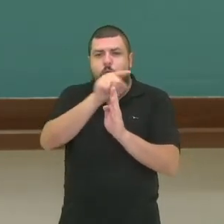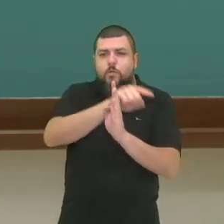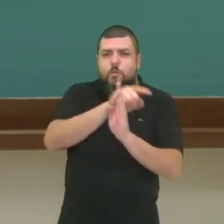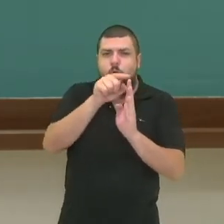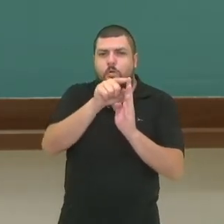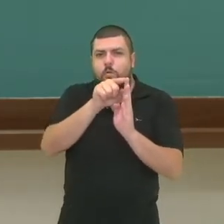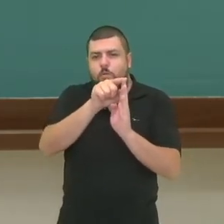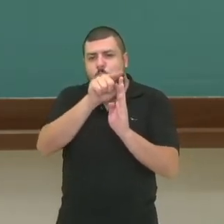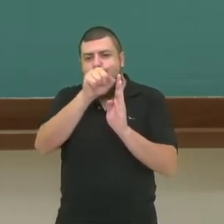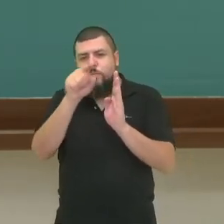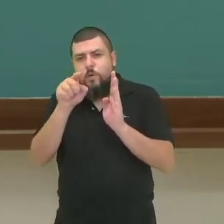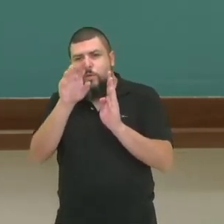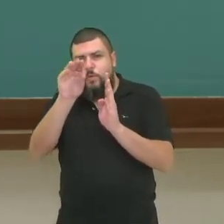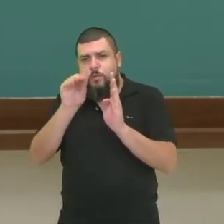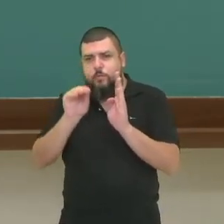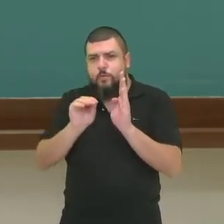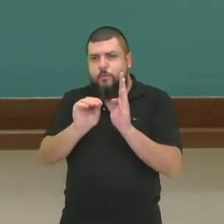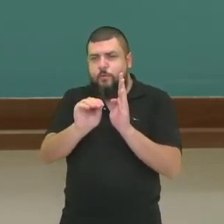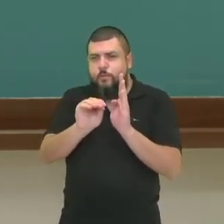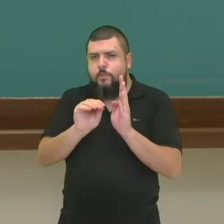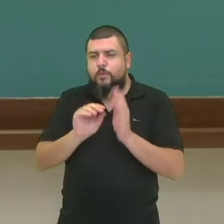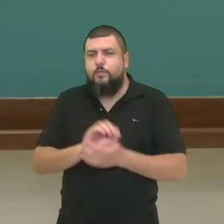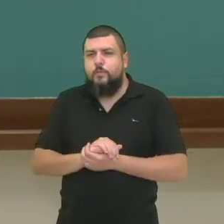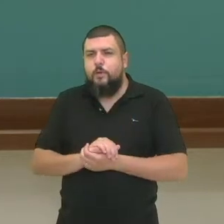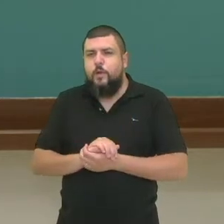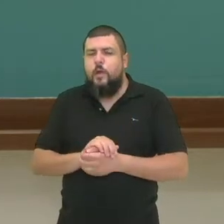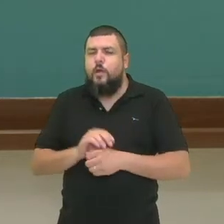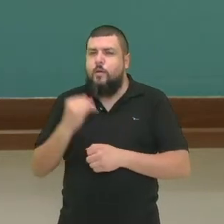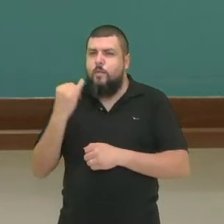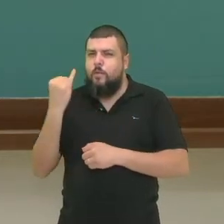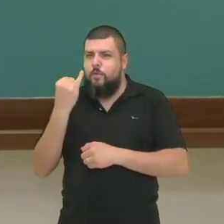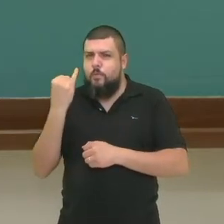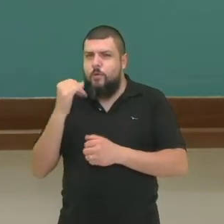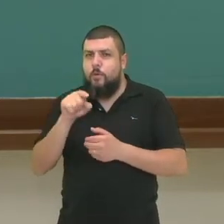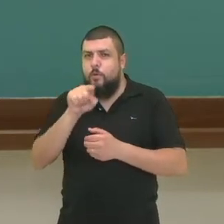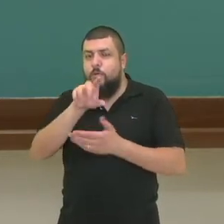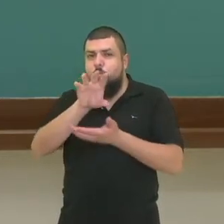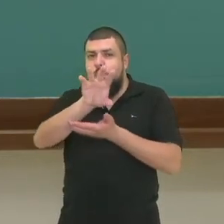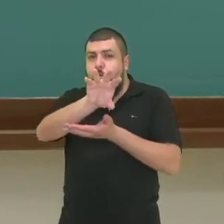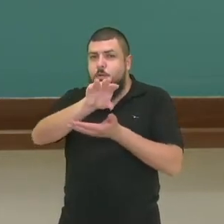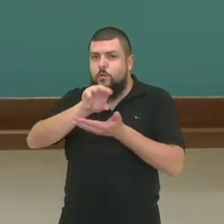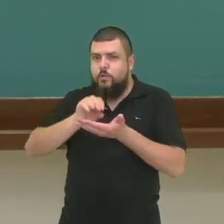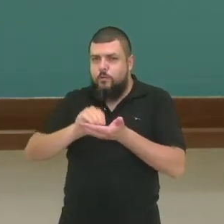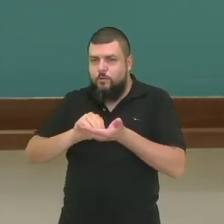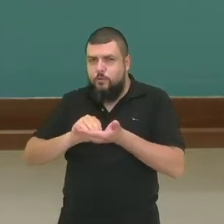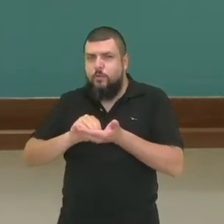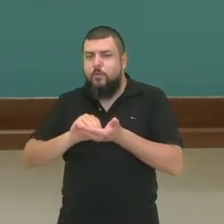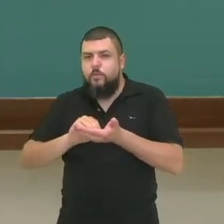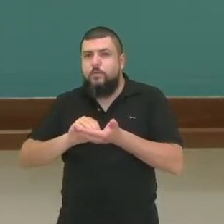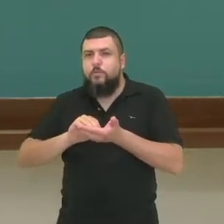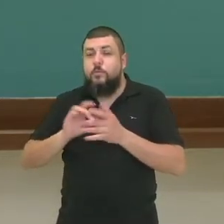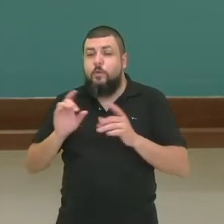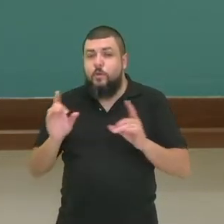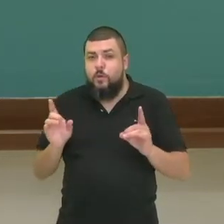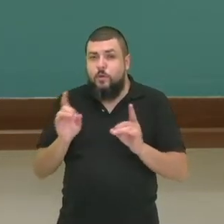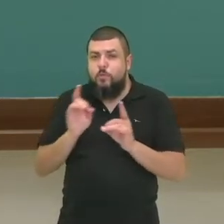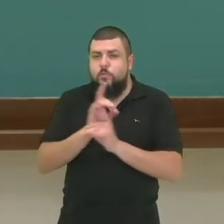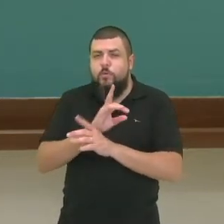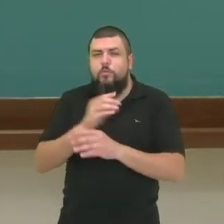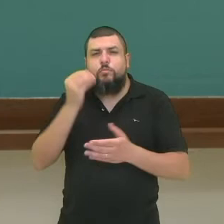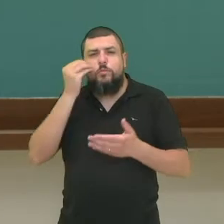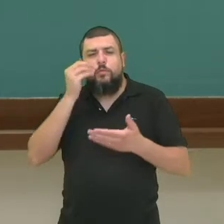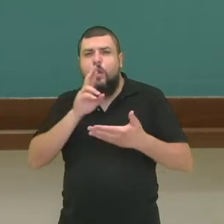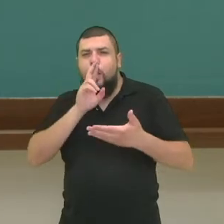vou reescrever embaixo. Então, super importante de você colocar esse exercício aí no seu caderno. Tente